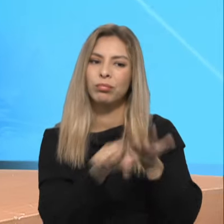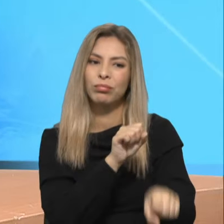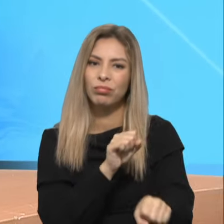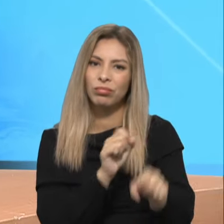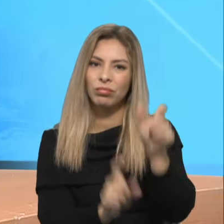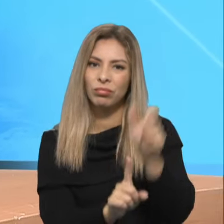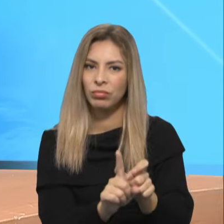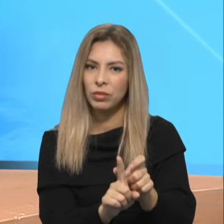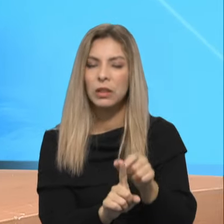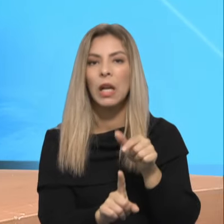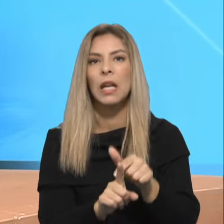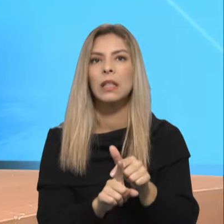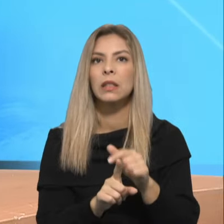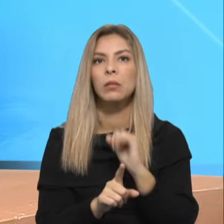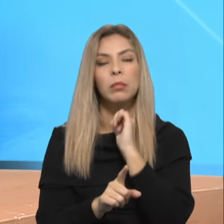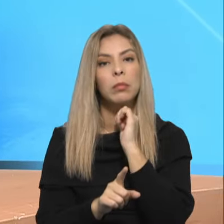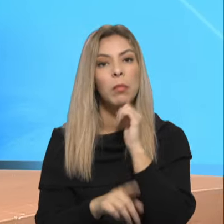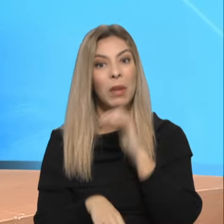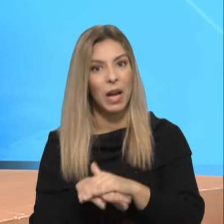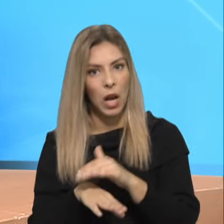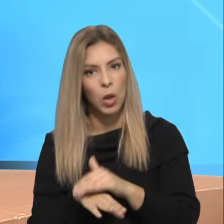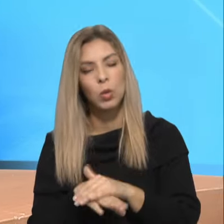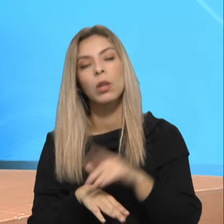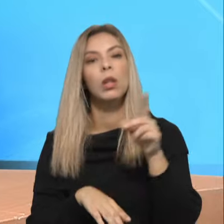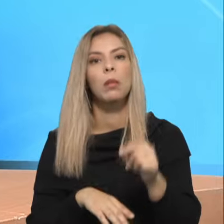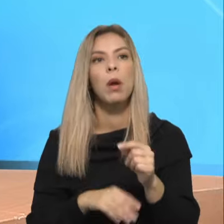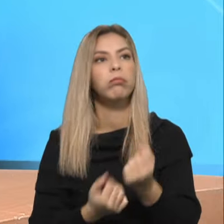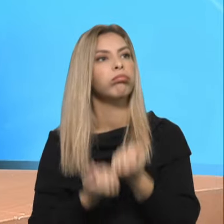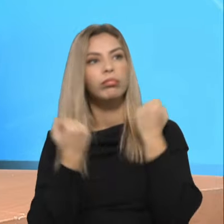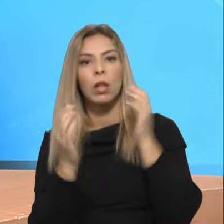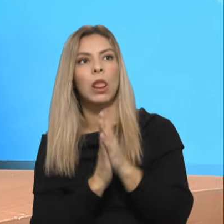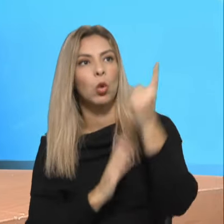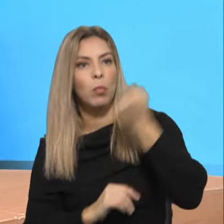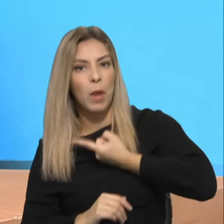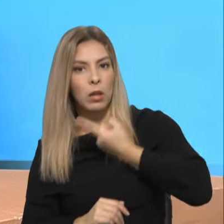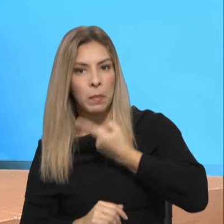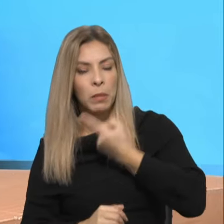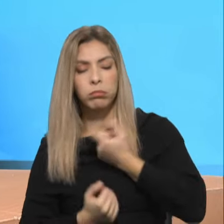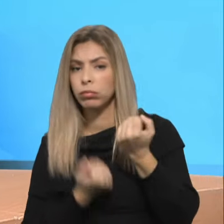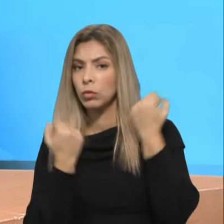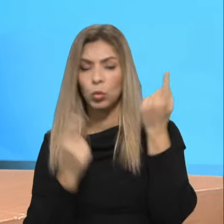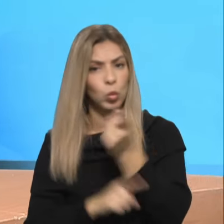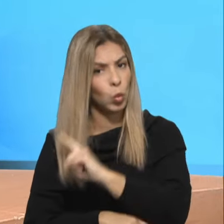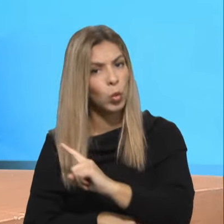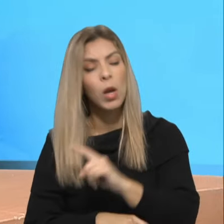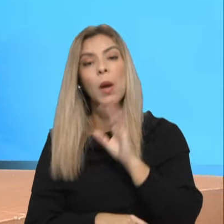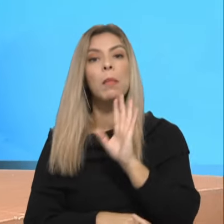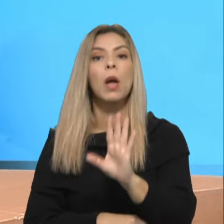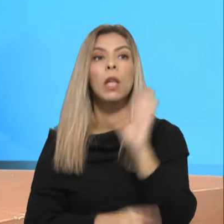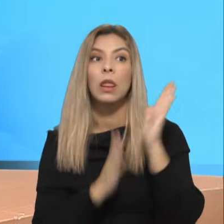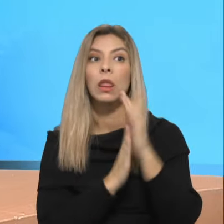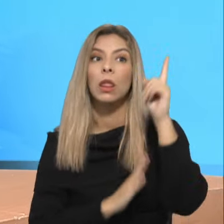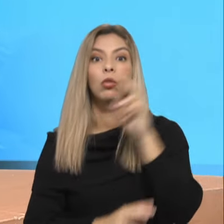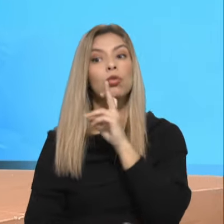está representado, não só ele não impede os desígnios de Deus, como Deus responde declarando que,